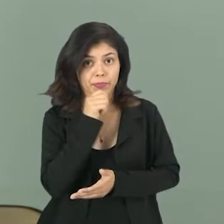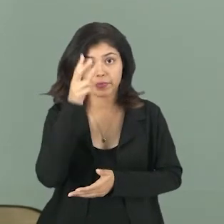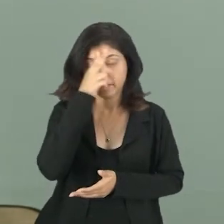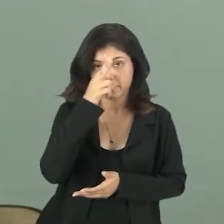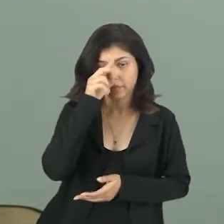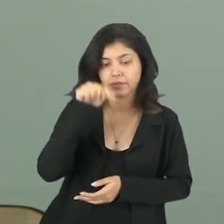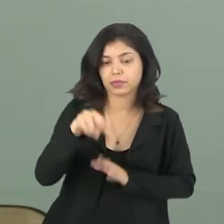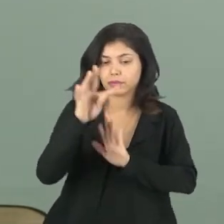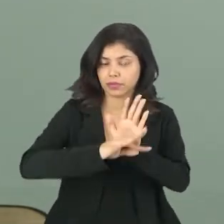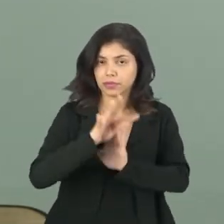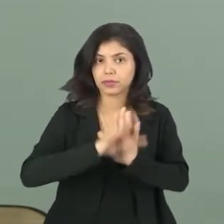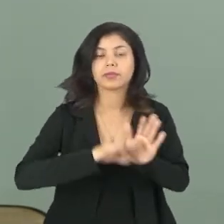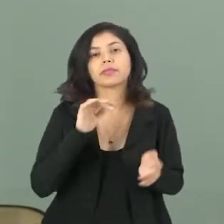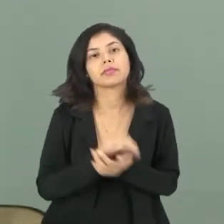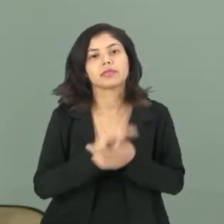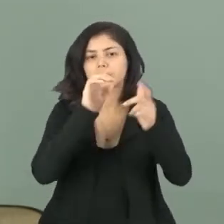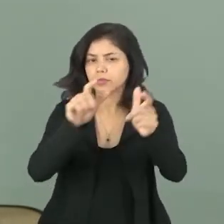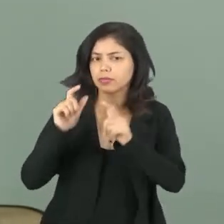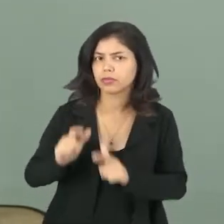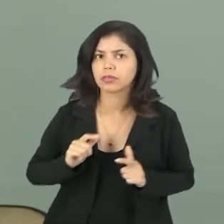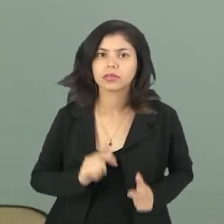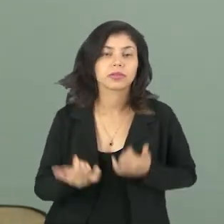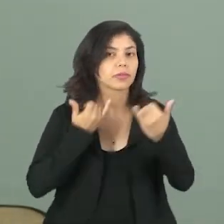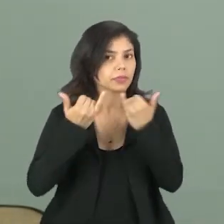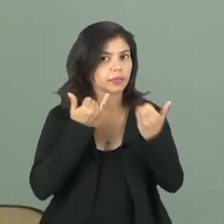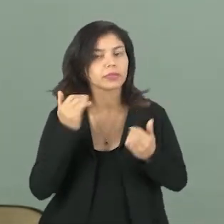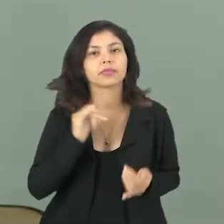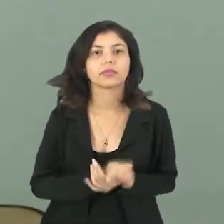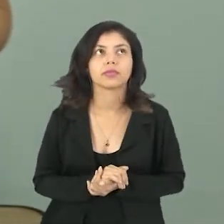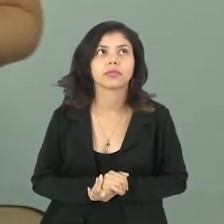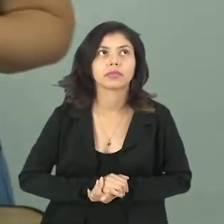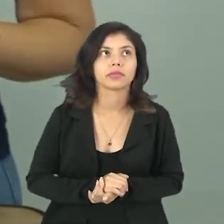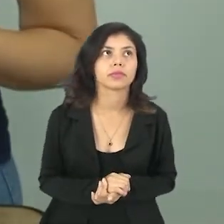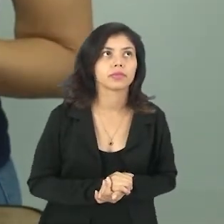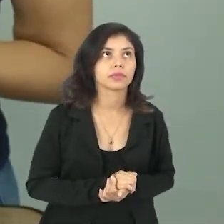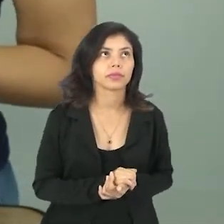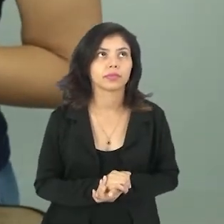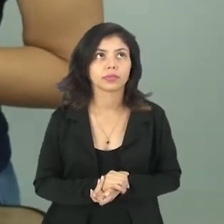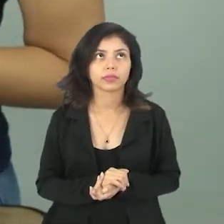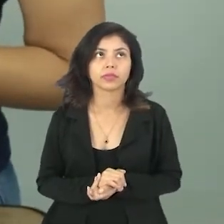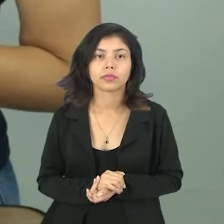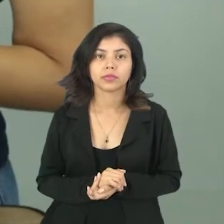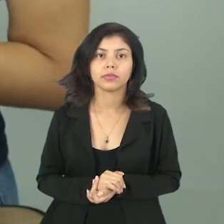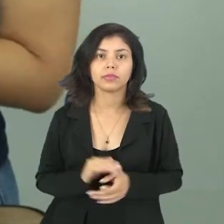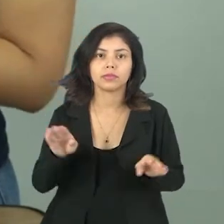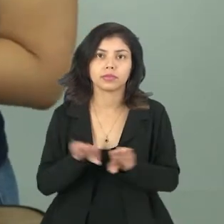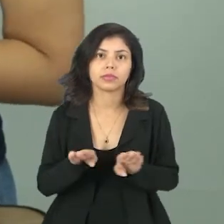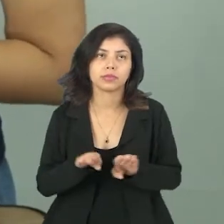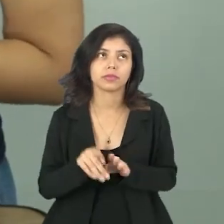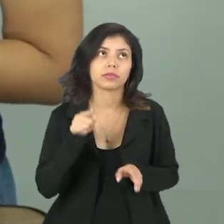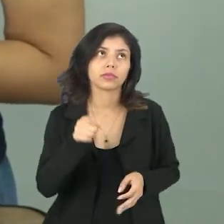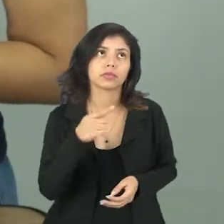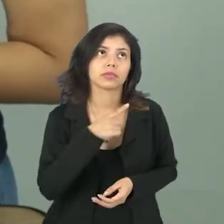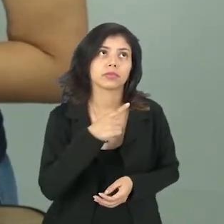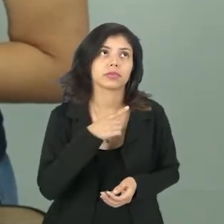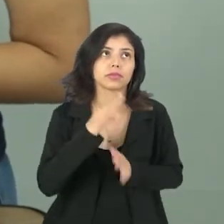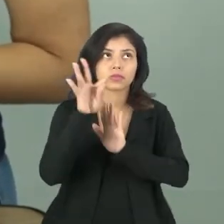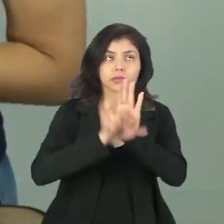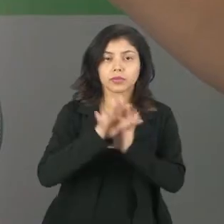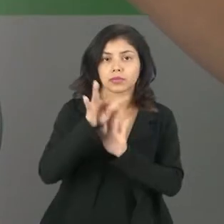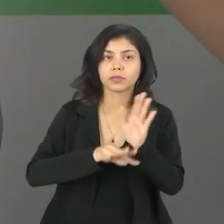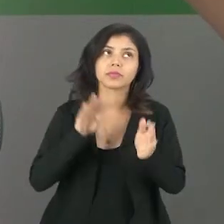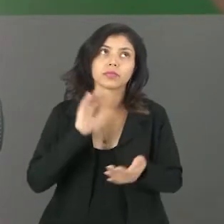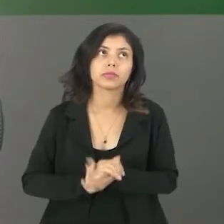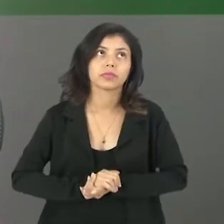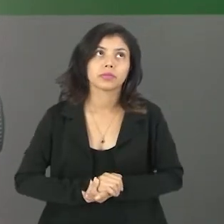Lembrando que nesse texto nós vamos localizar informações Então vamos juntos nós temos aqui o